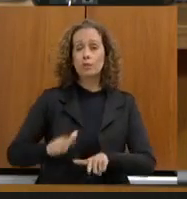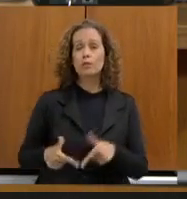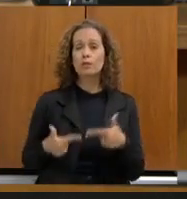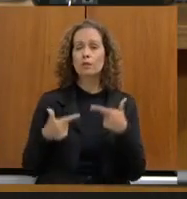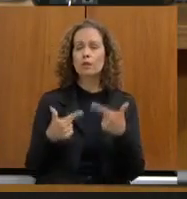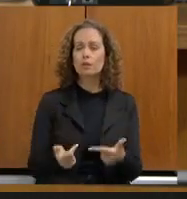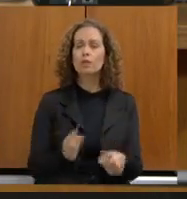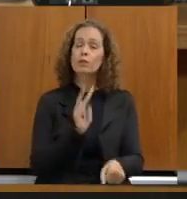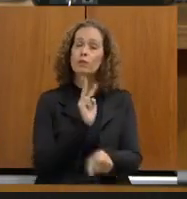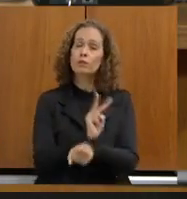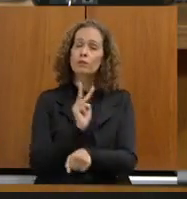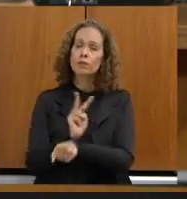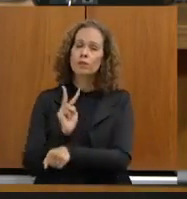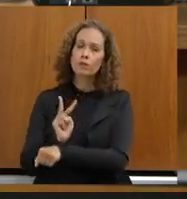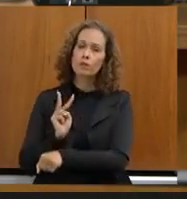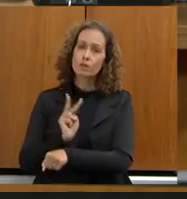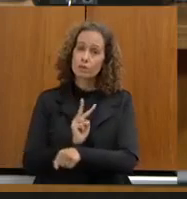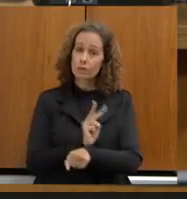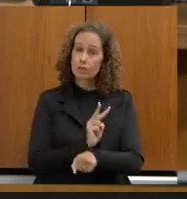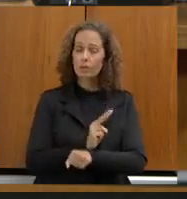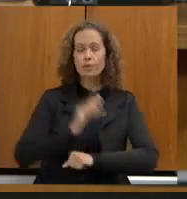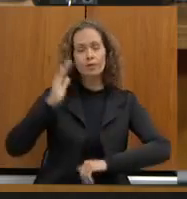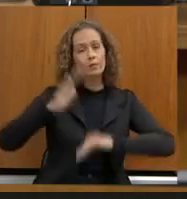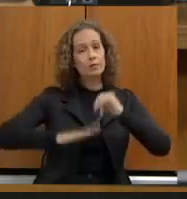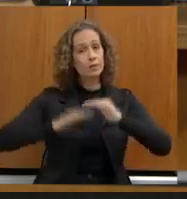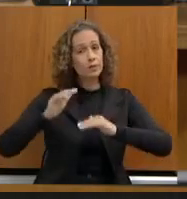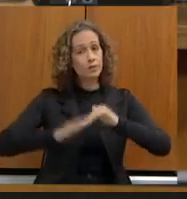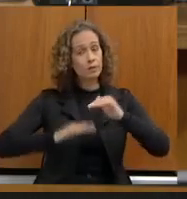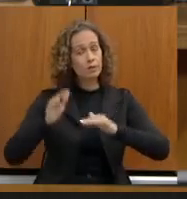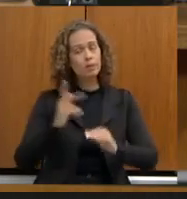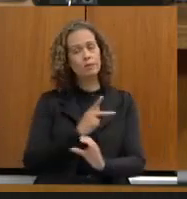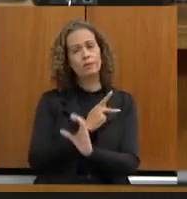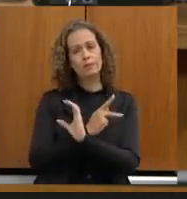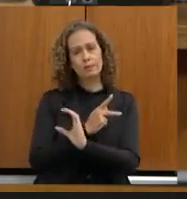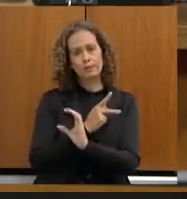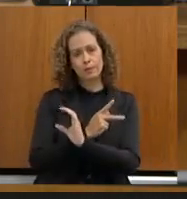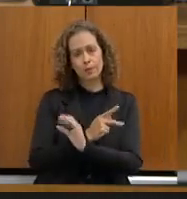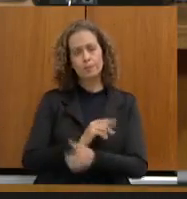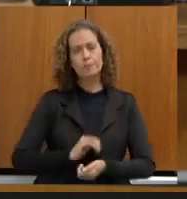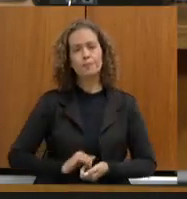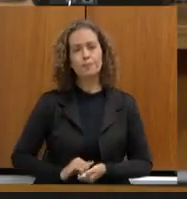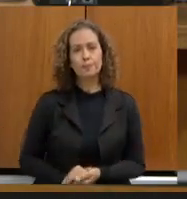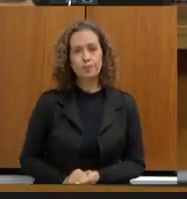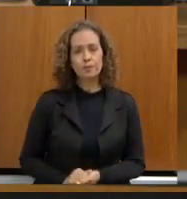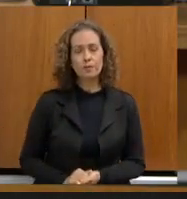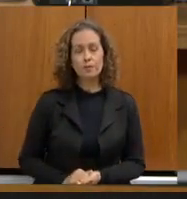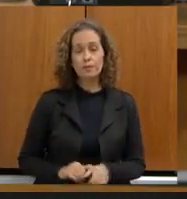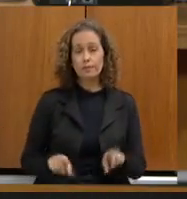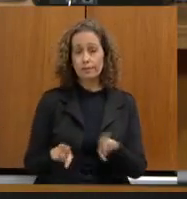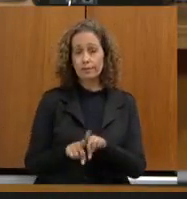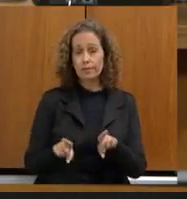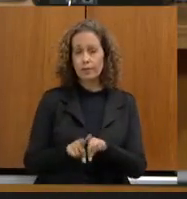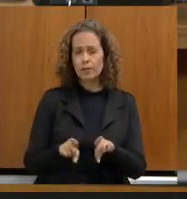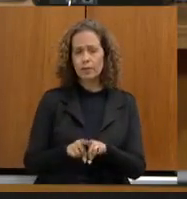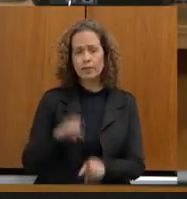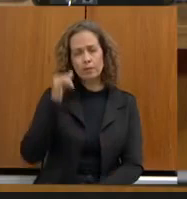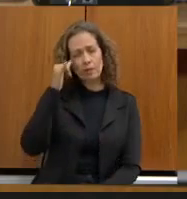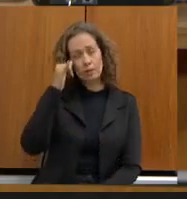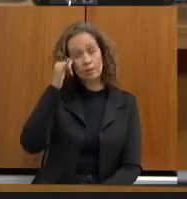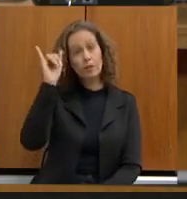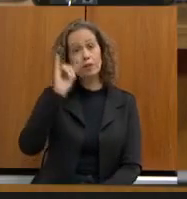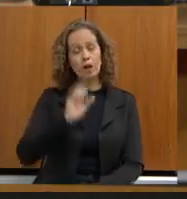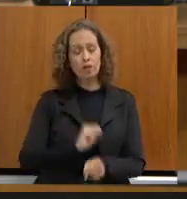de proteção aos nossos profissionais da polícia civil no campo e da prevenção ao